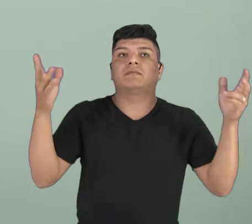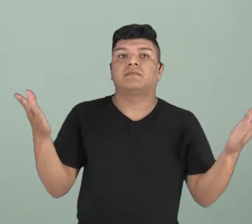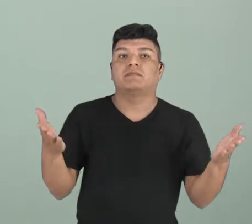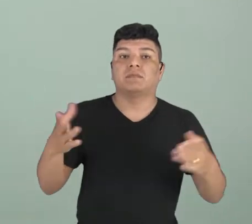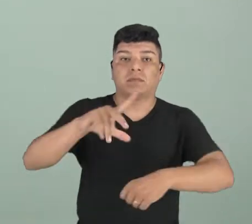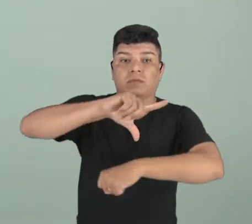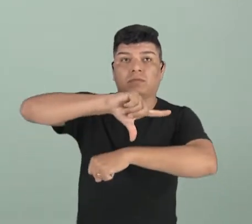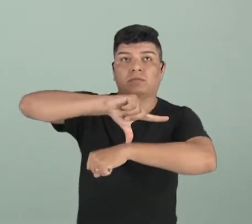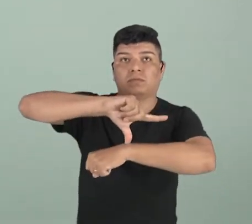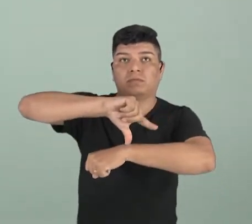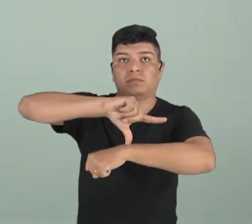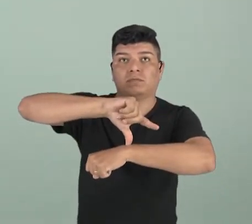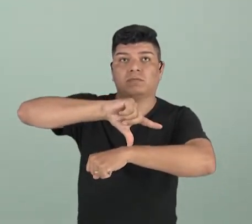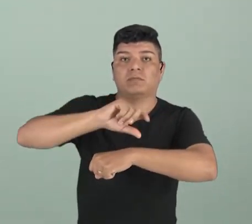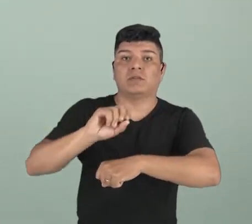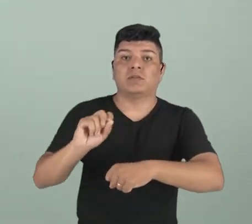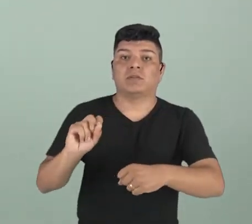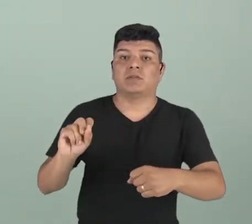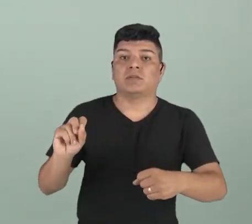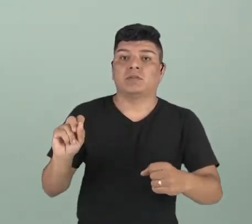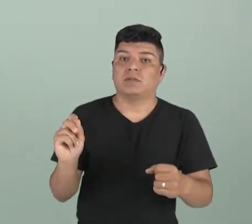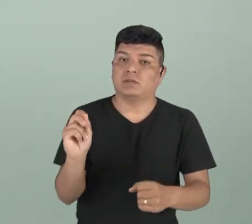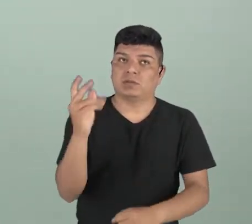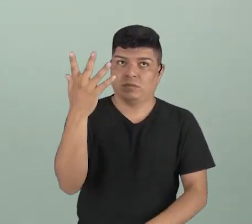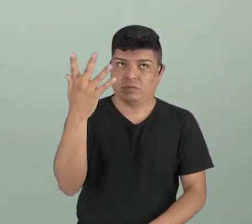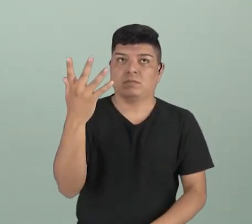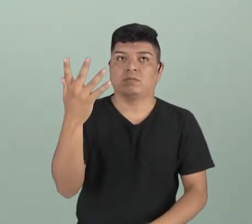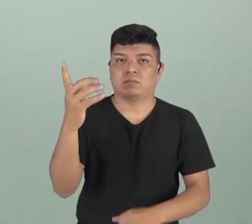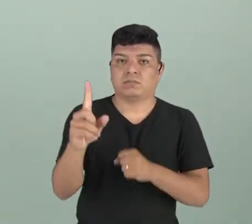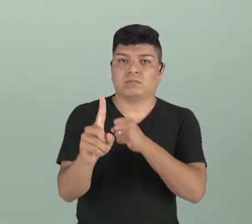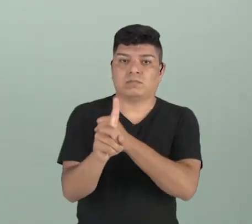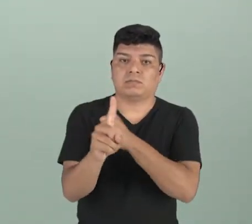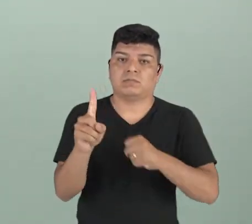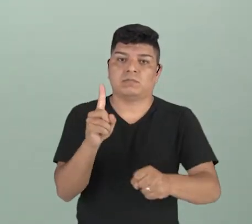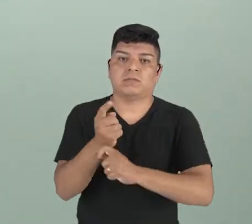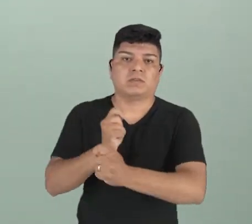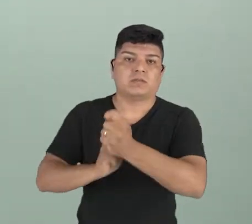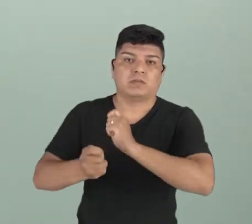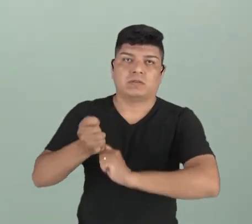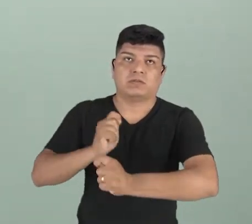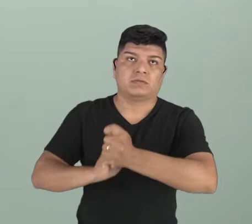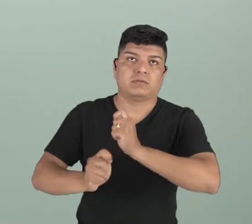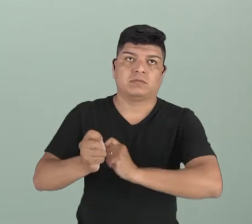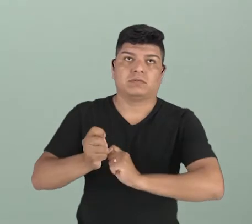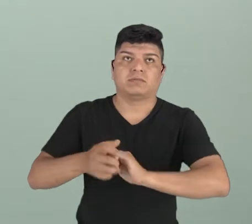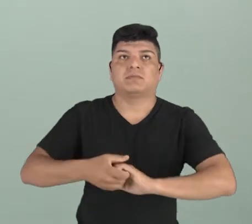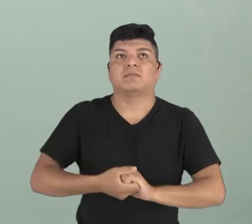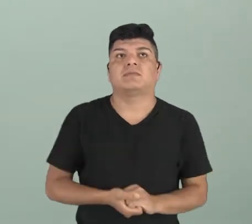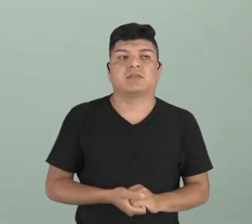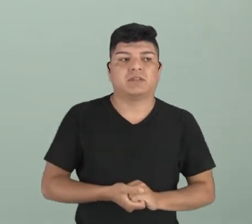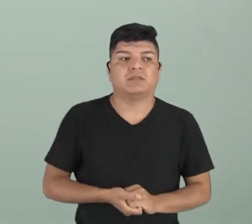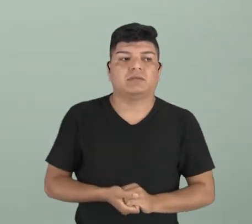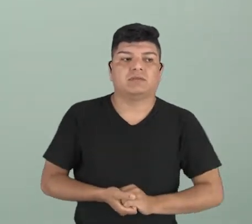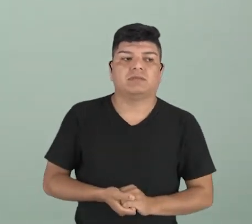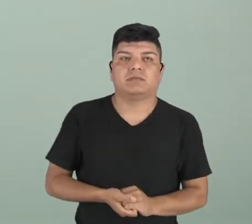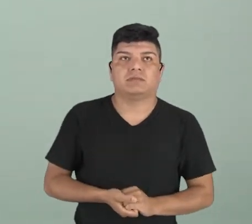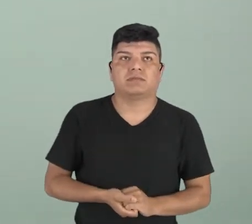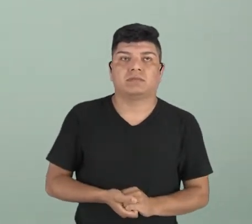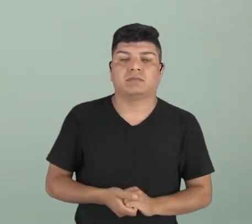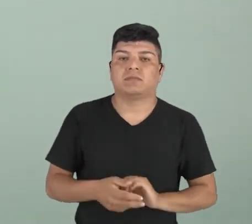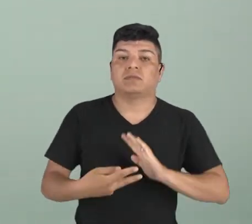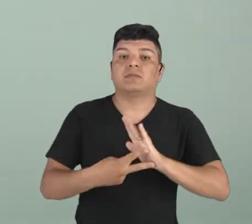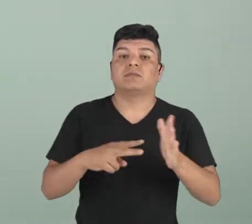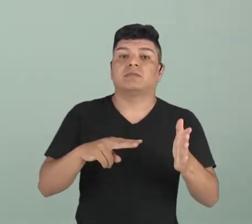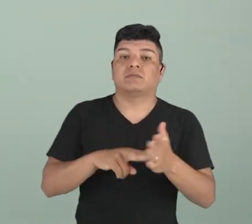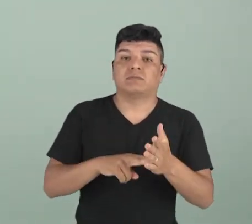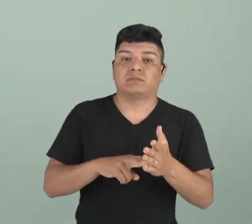é os fusos horários e seus impactos socioeconômicos. Agora, o que